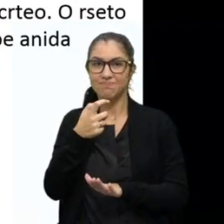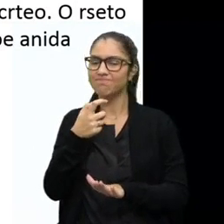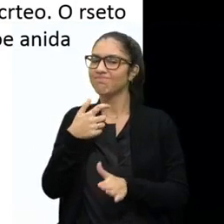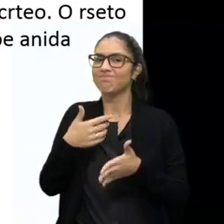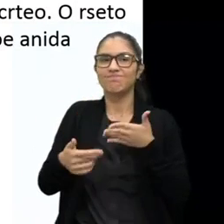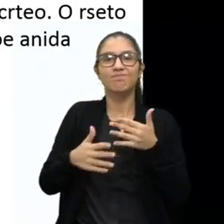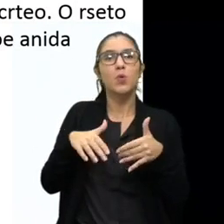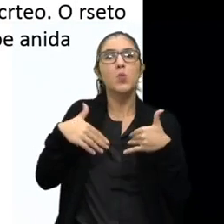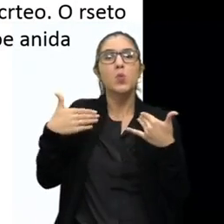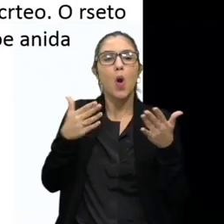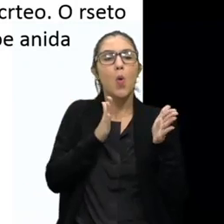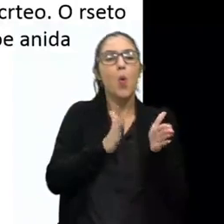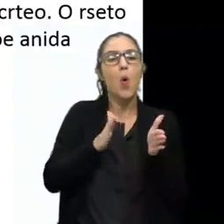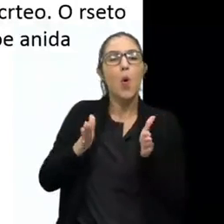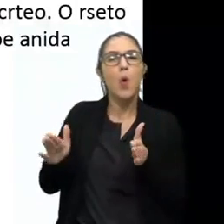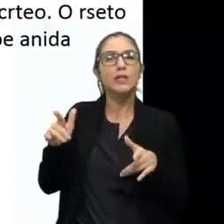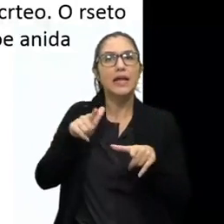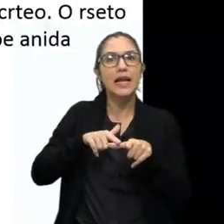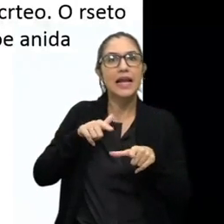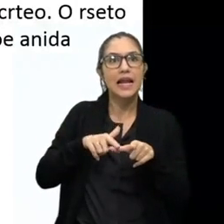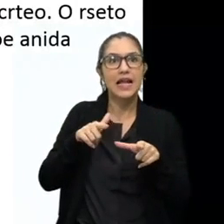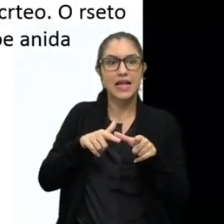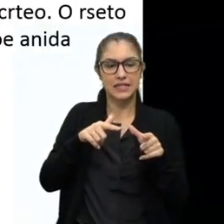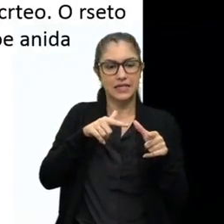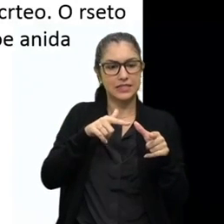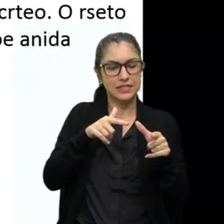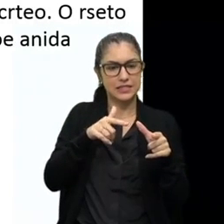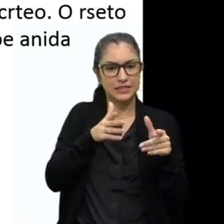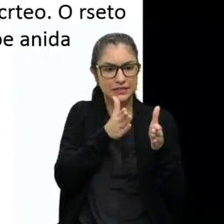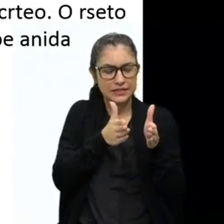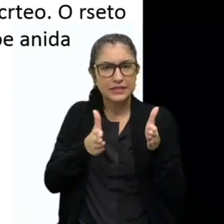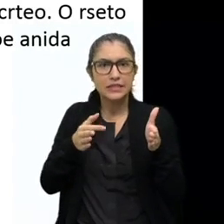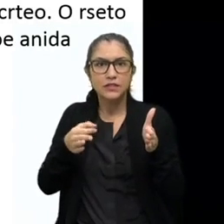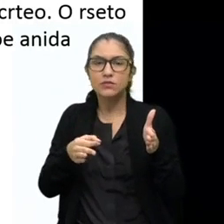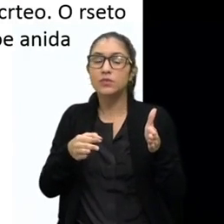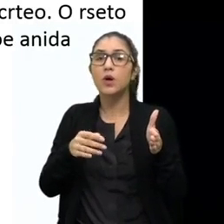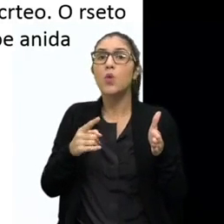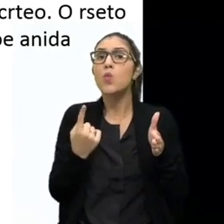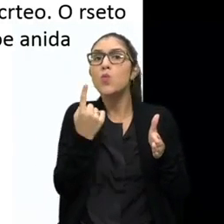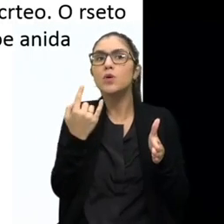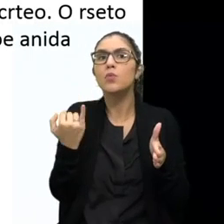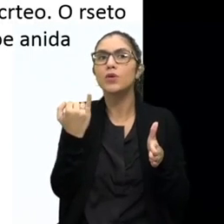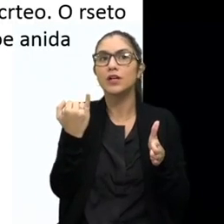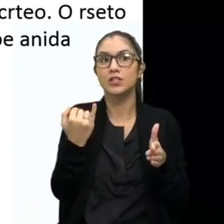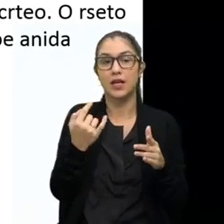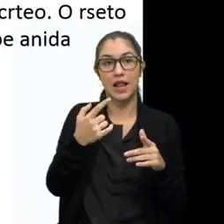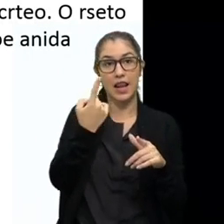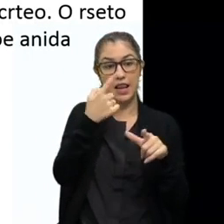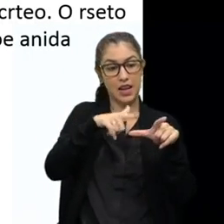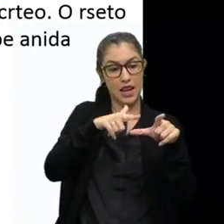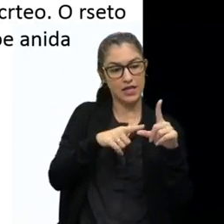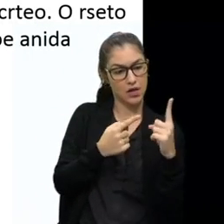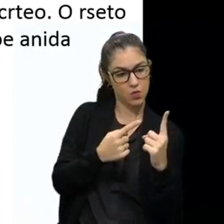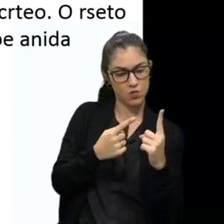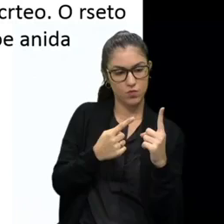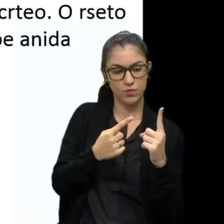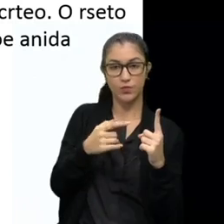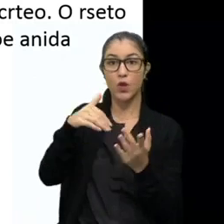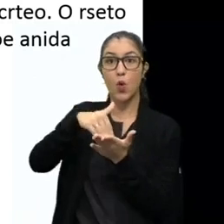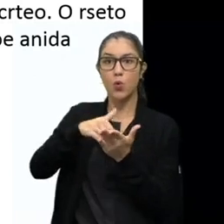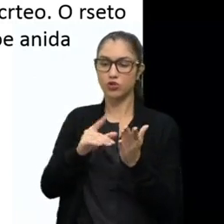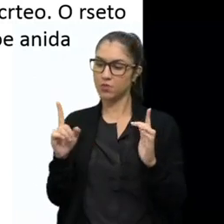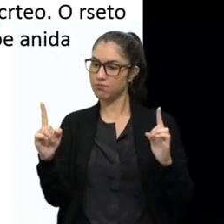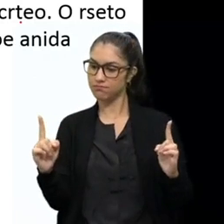não importa em qual ordem as letras de uma palavra estão. A única coisa importante é que a primeira e a última